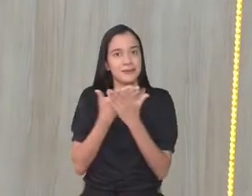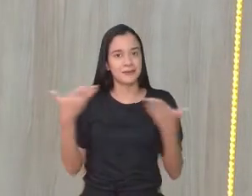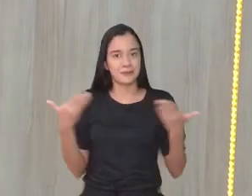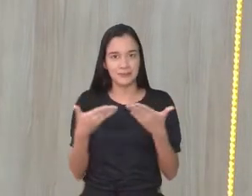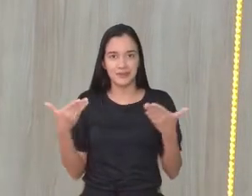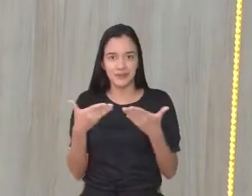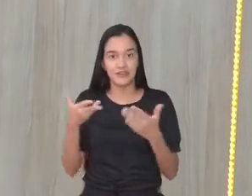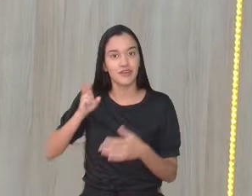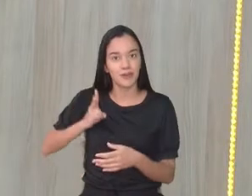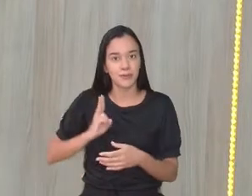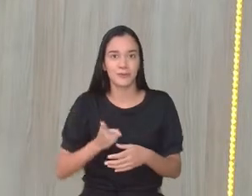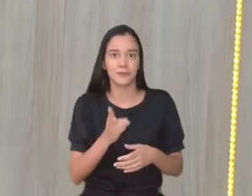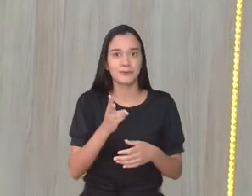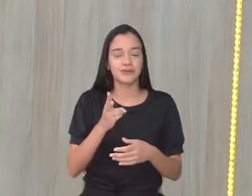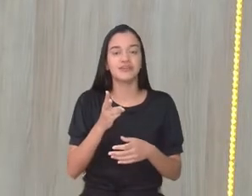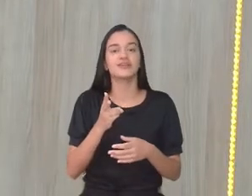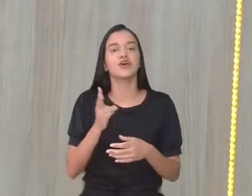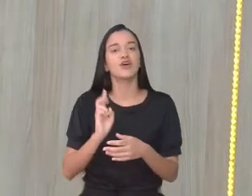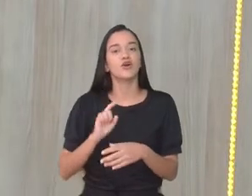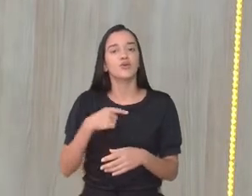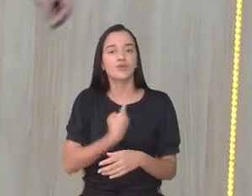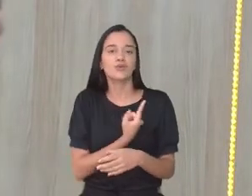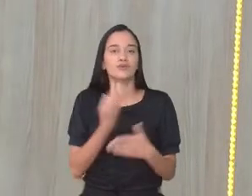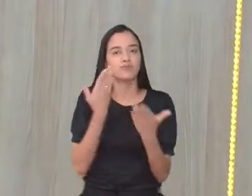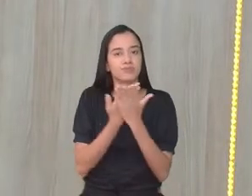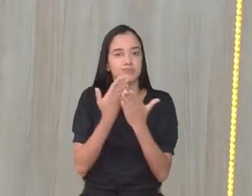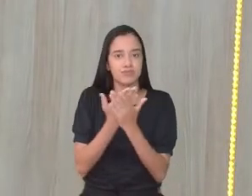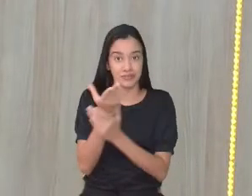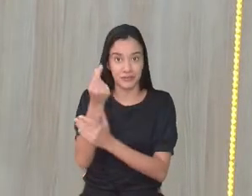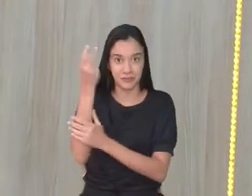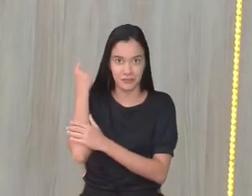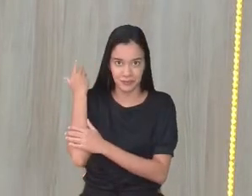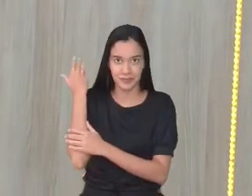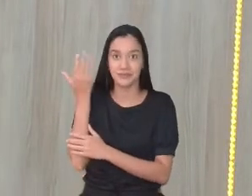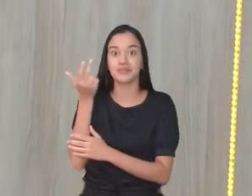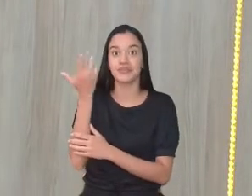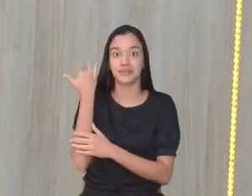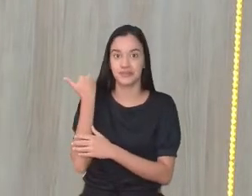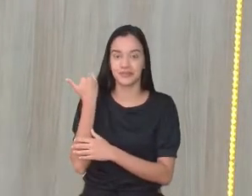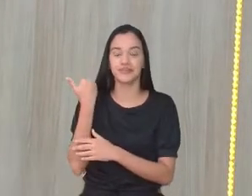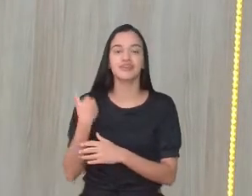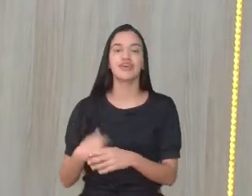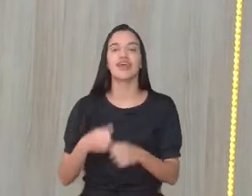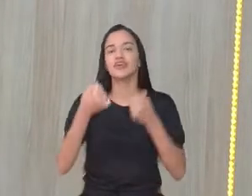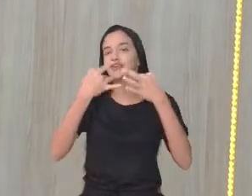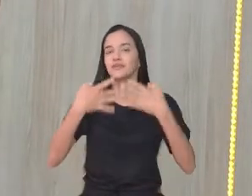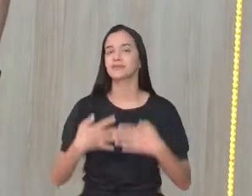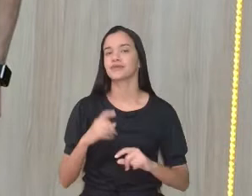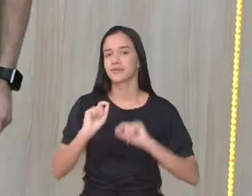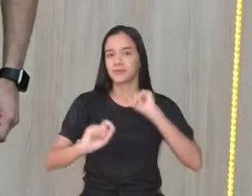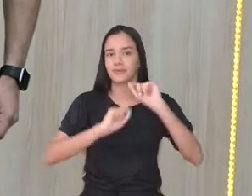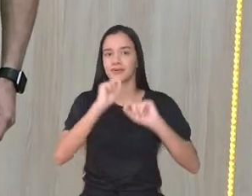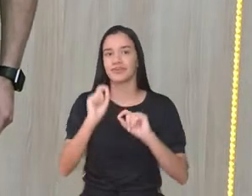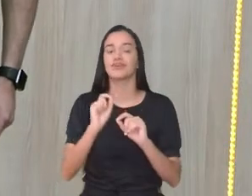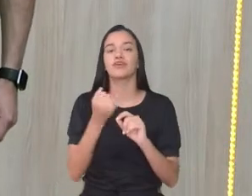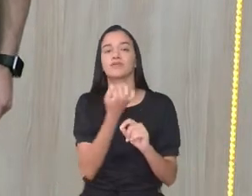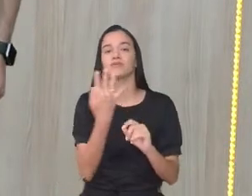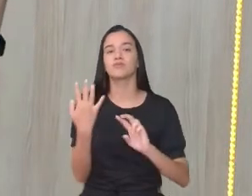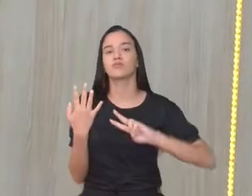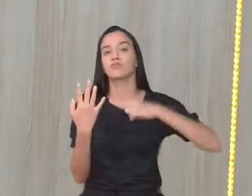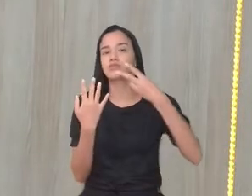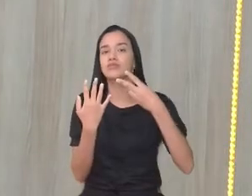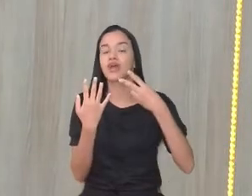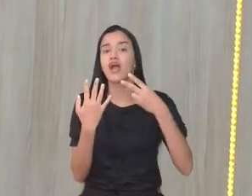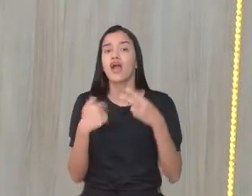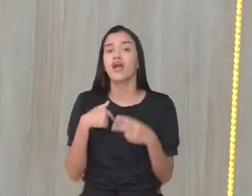vai continuar o que estávamos vendo aí nas aulas anteriores, falando aí sobre potenciação.